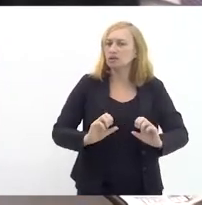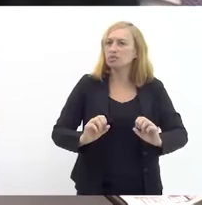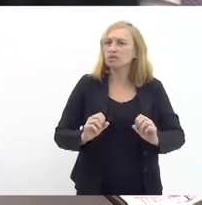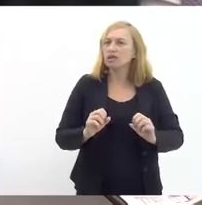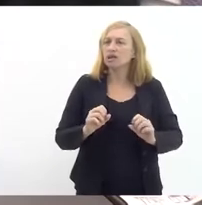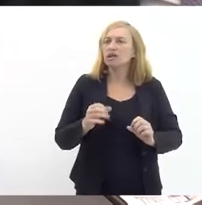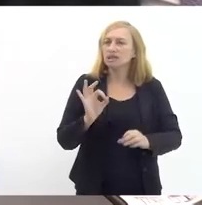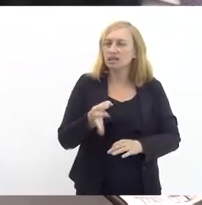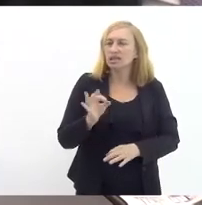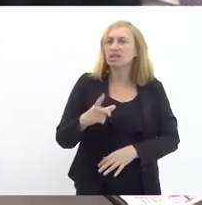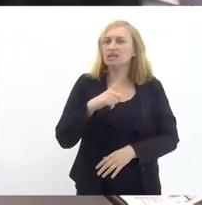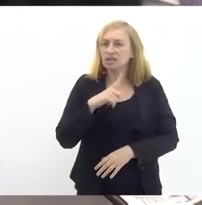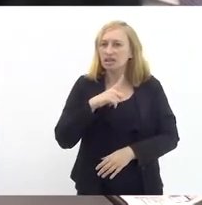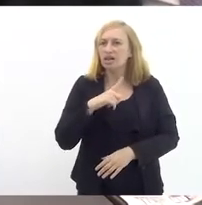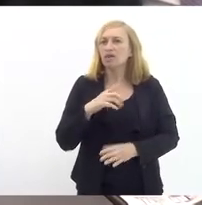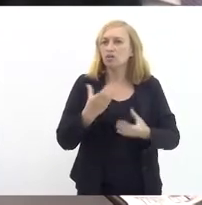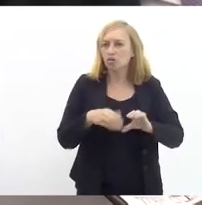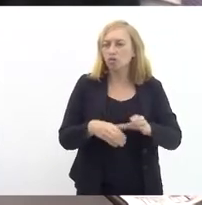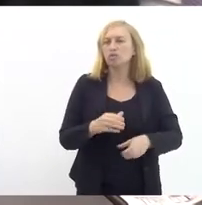sair.